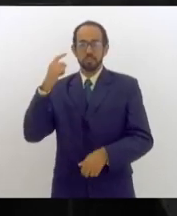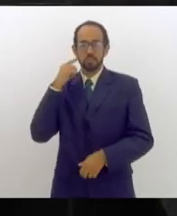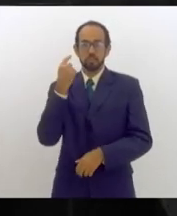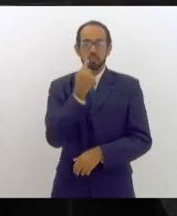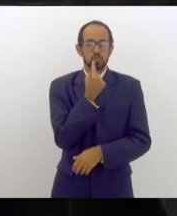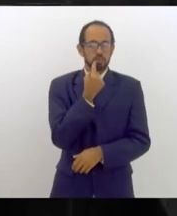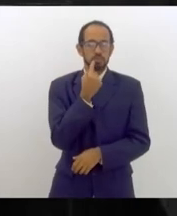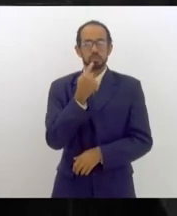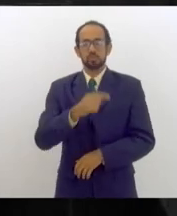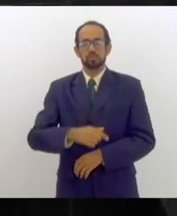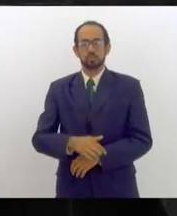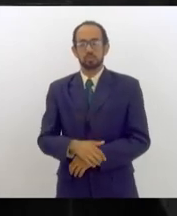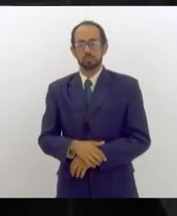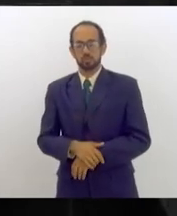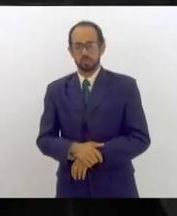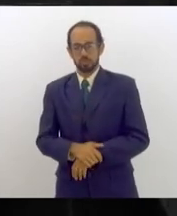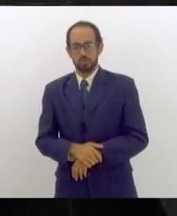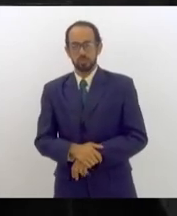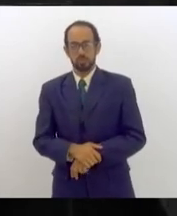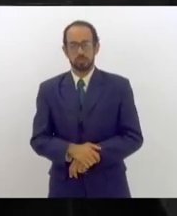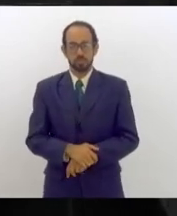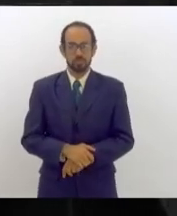deficientes auditivos